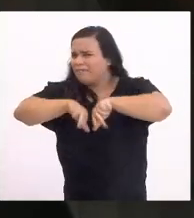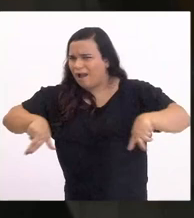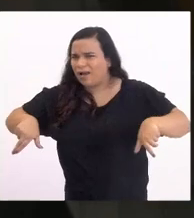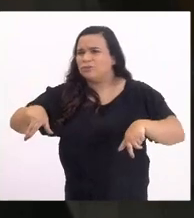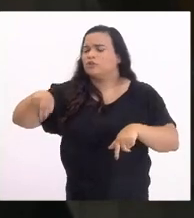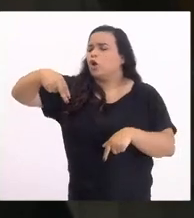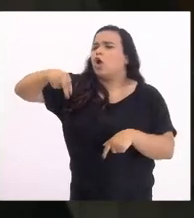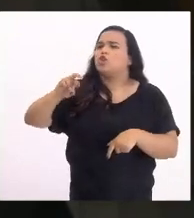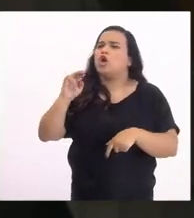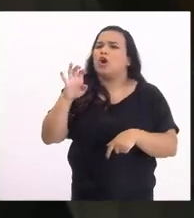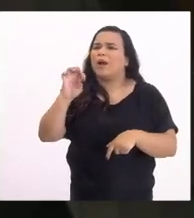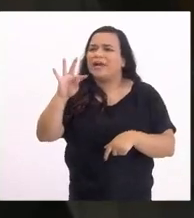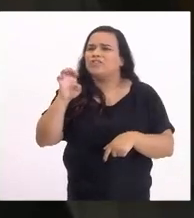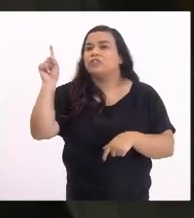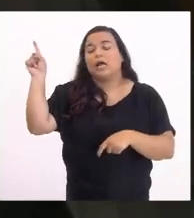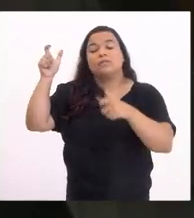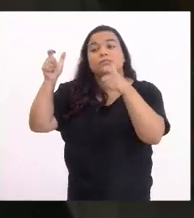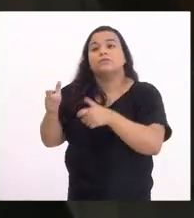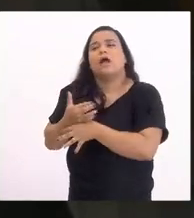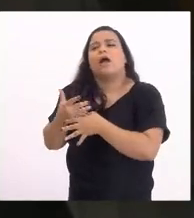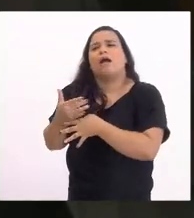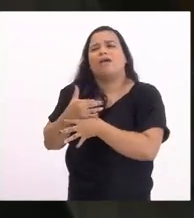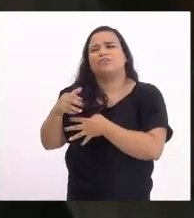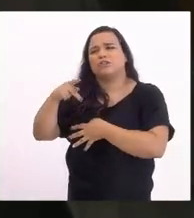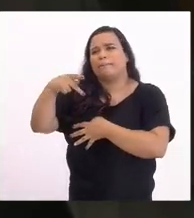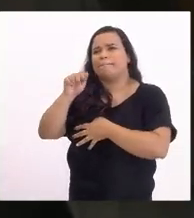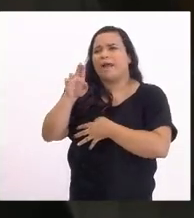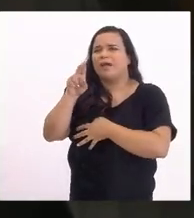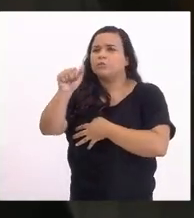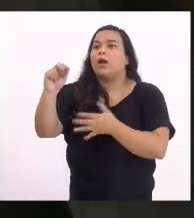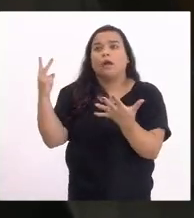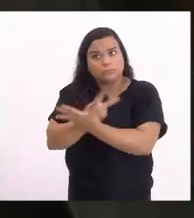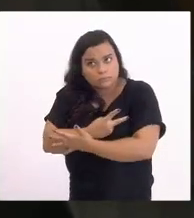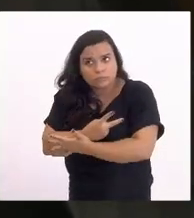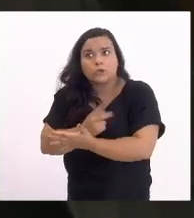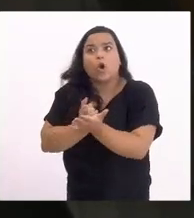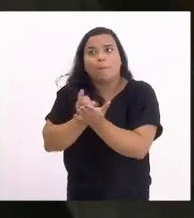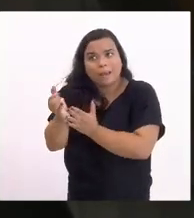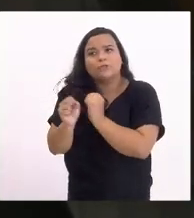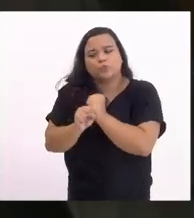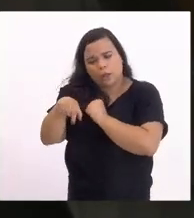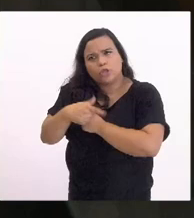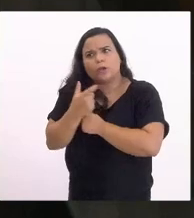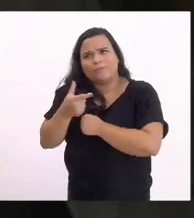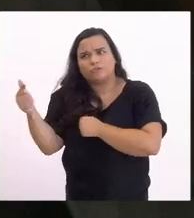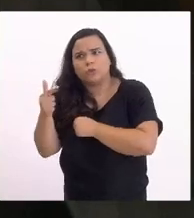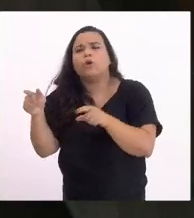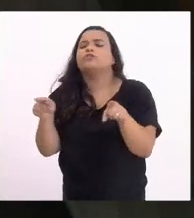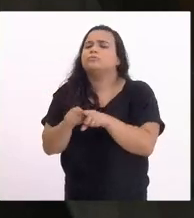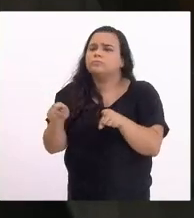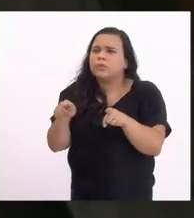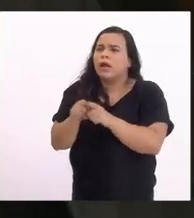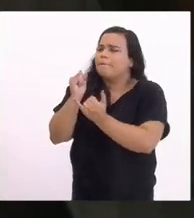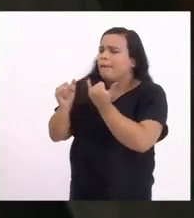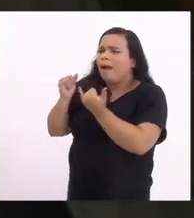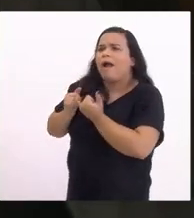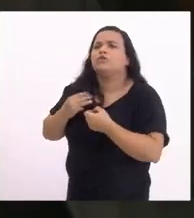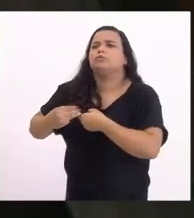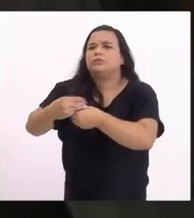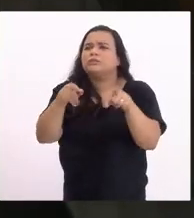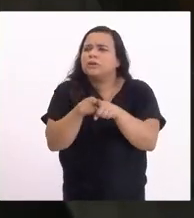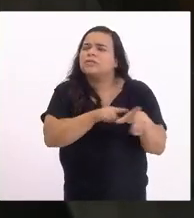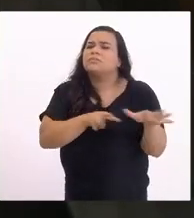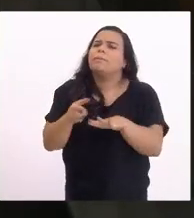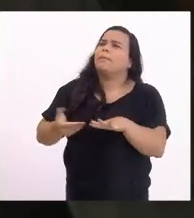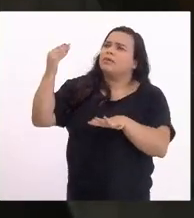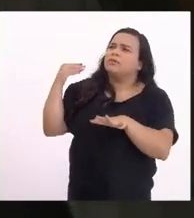início do ano, a cidade de Pádua ficou em situação muito difícil, e parte dos municípios do noroeste também. Na semana passada, ainda